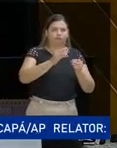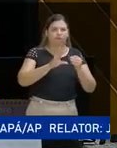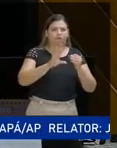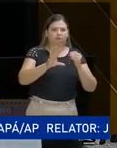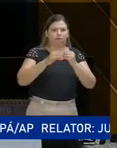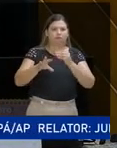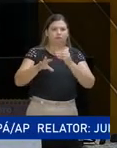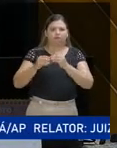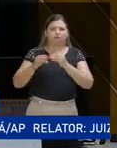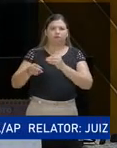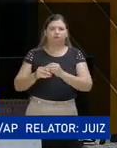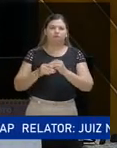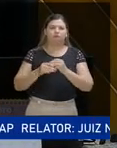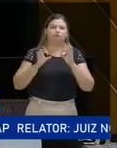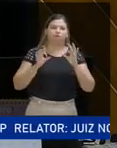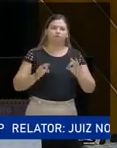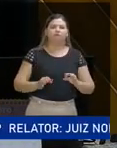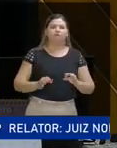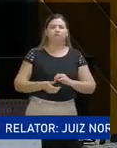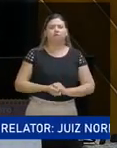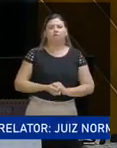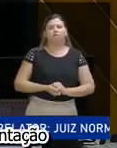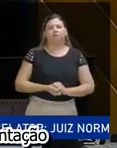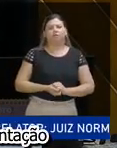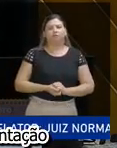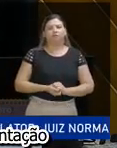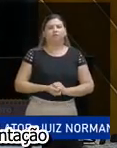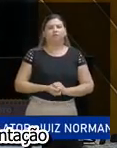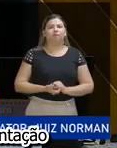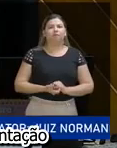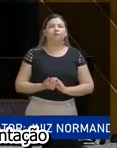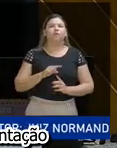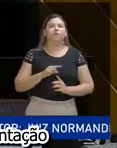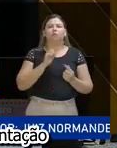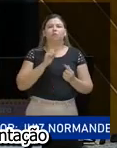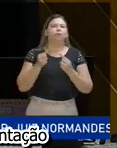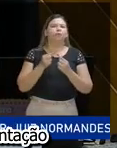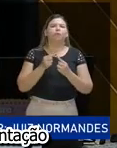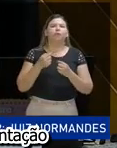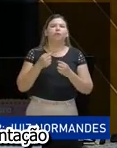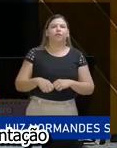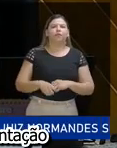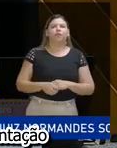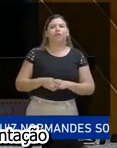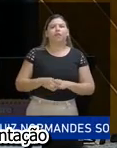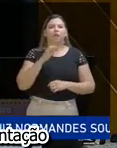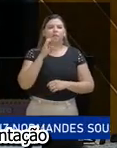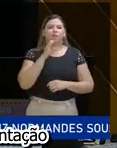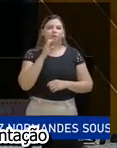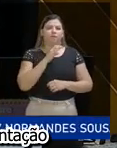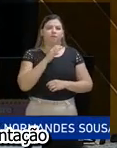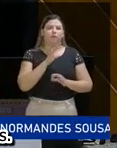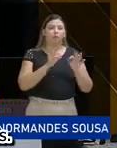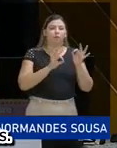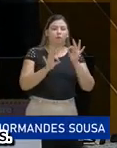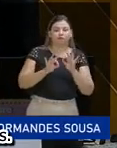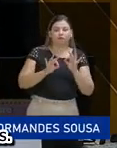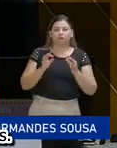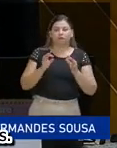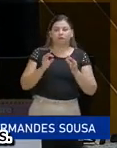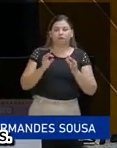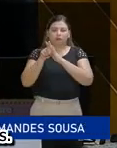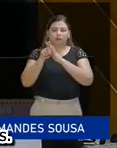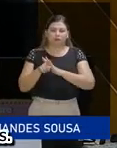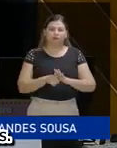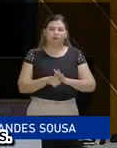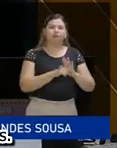de prova. Fecha aspas. O dispositivo objetiva agilizar e racionalizar a análise da movimentação de recursos